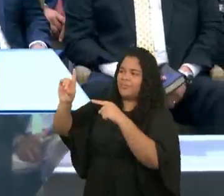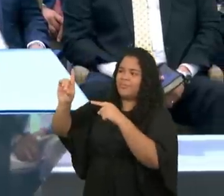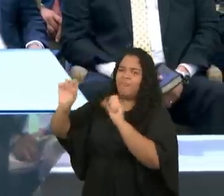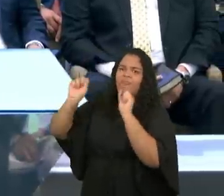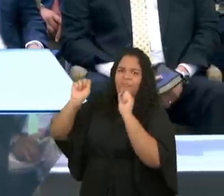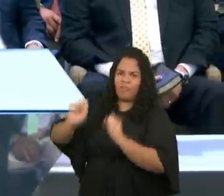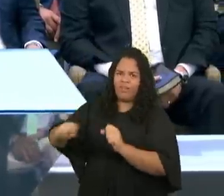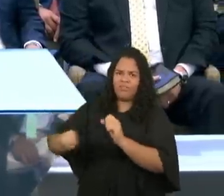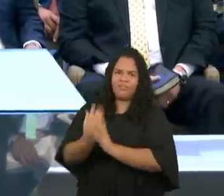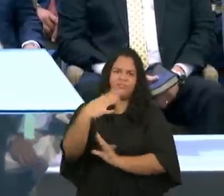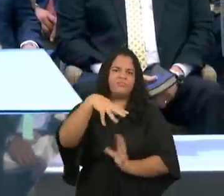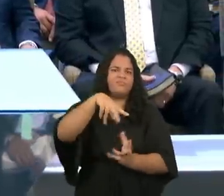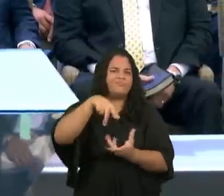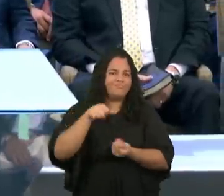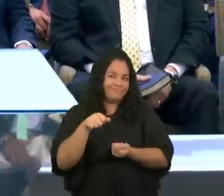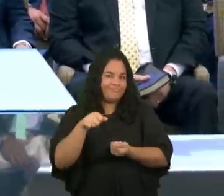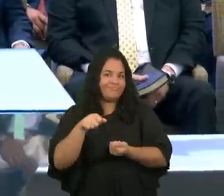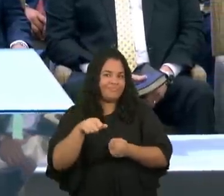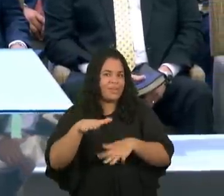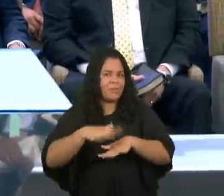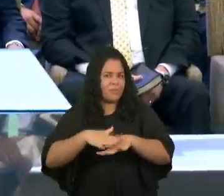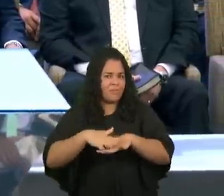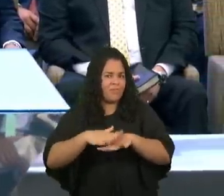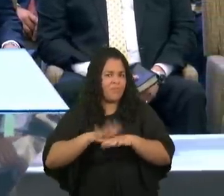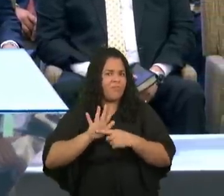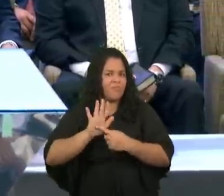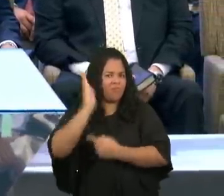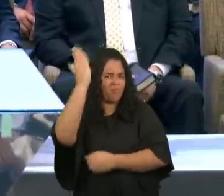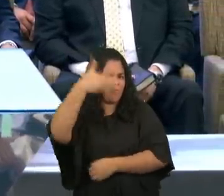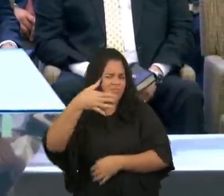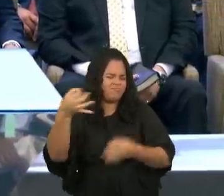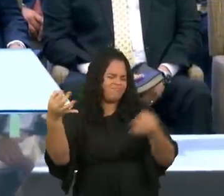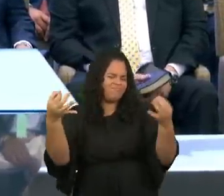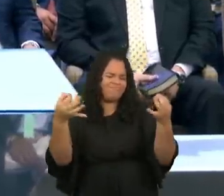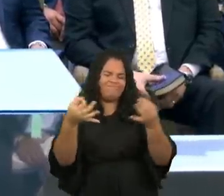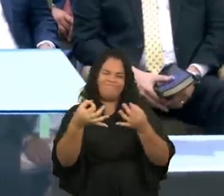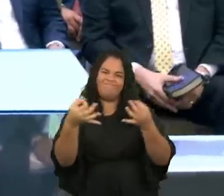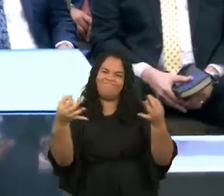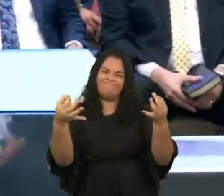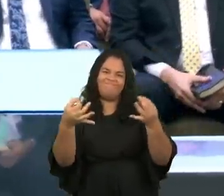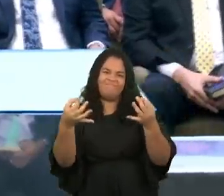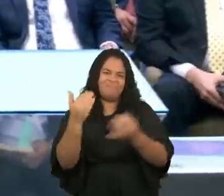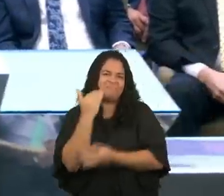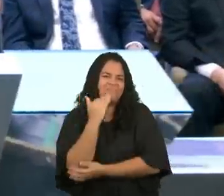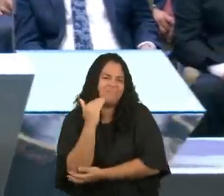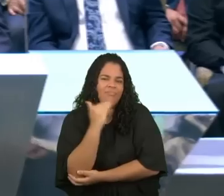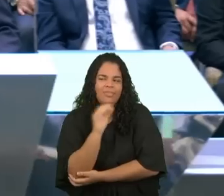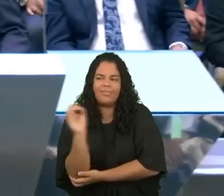E matematicamente é perfeito. É perfeito. É perfeito.